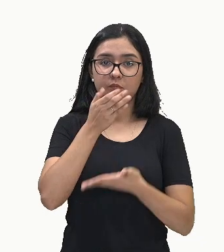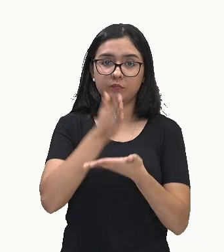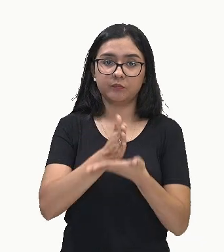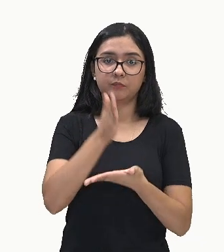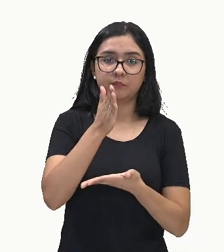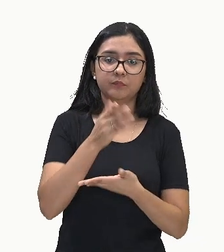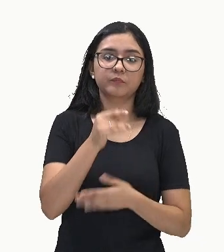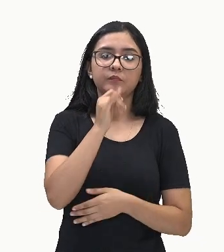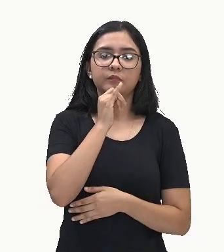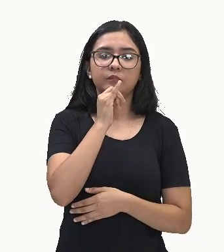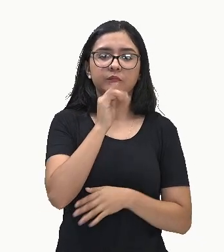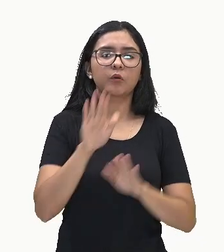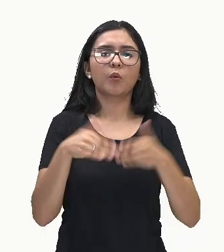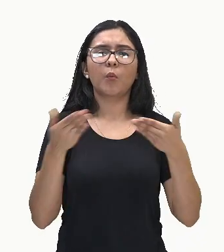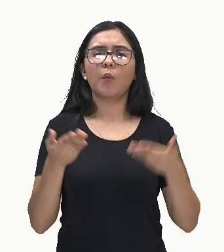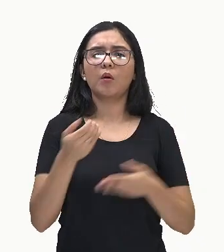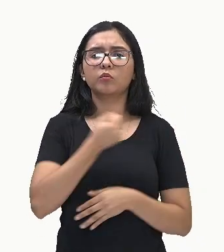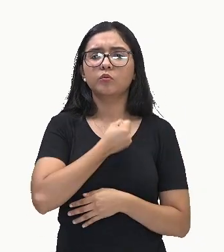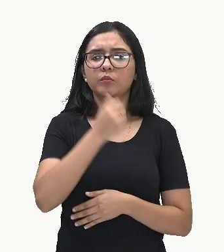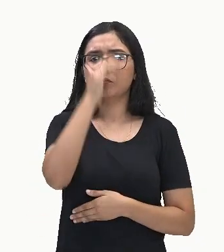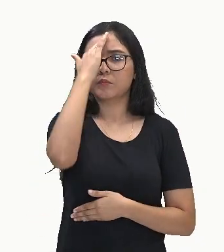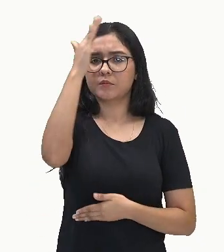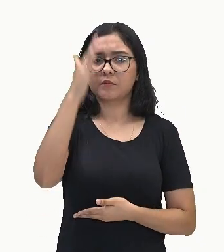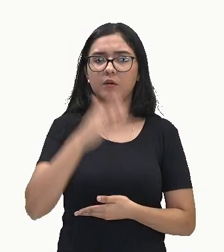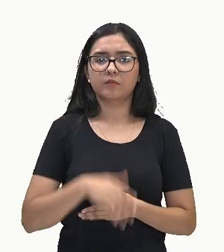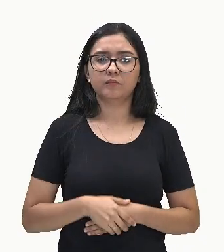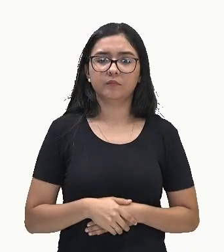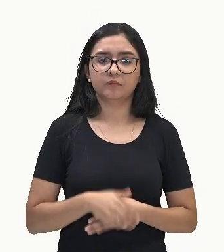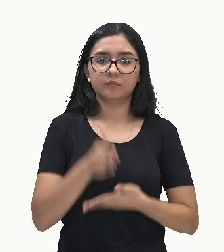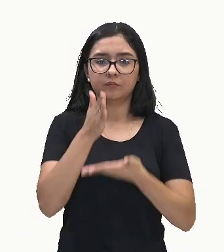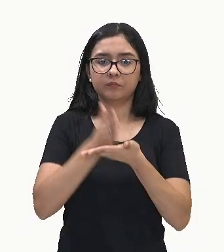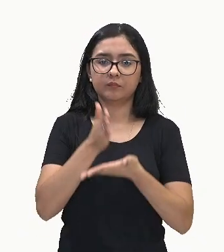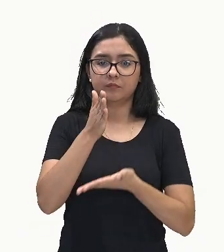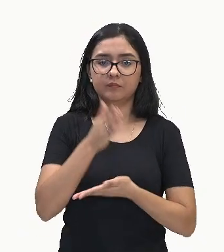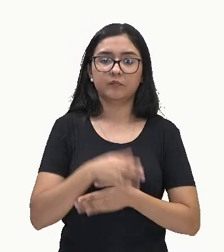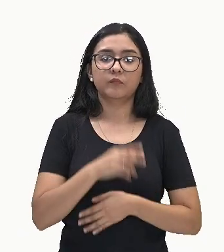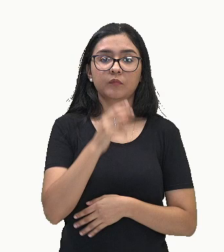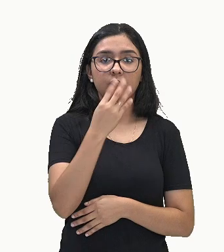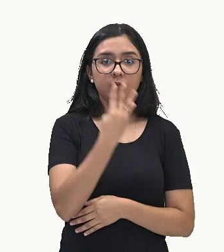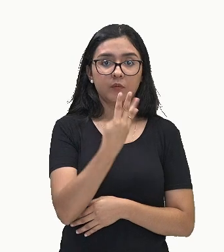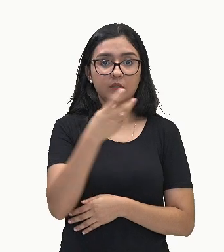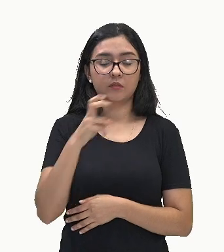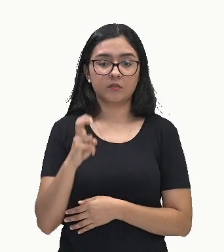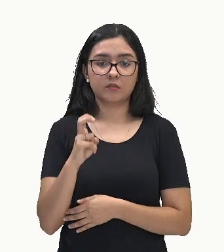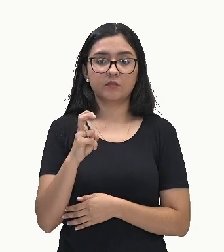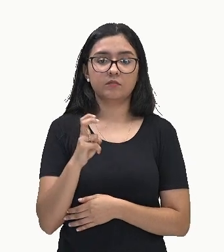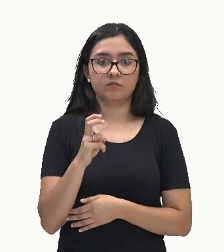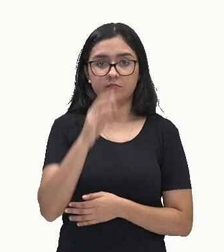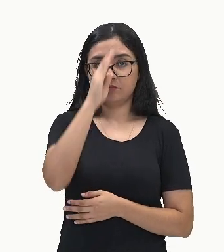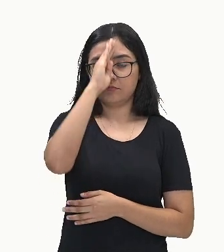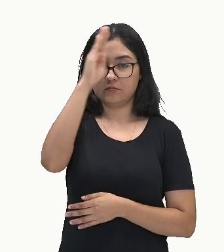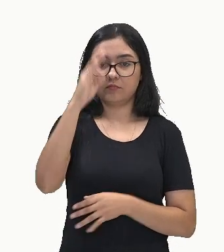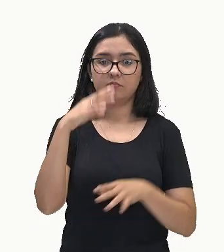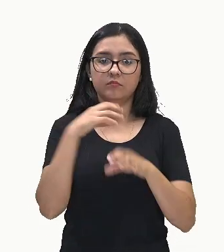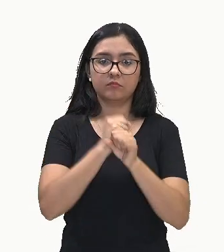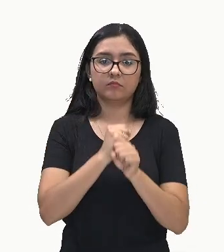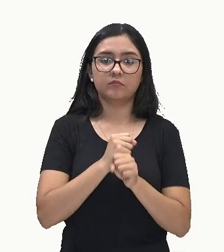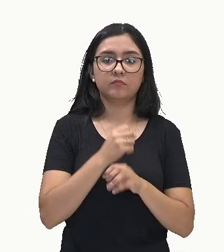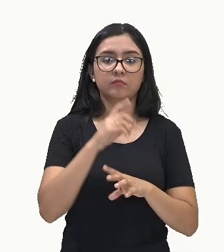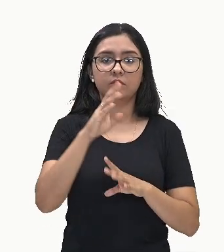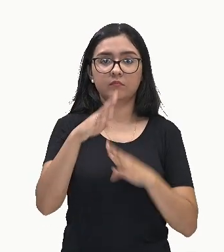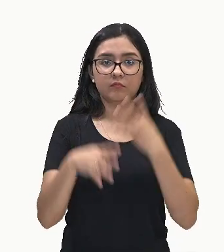aqui quais são os termos centrais os elementos né 4 e 5 aí soma-se 4 +